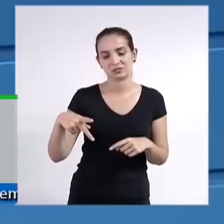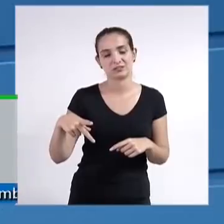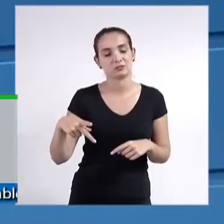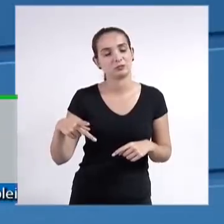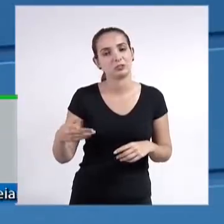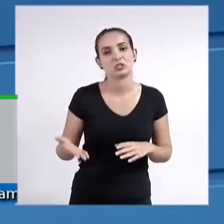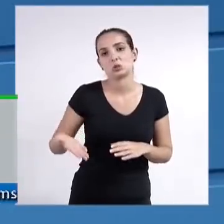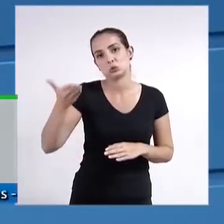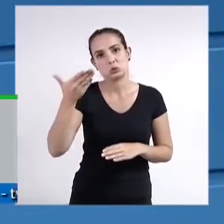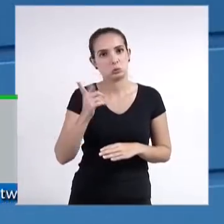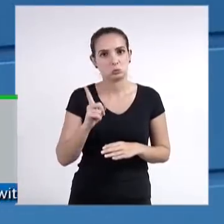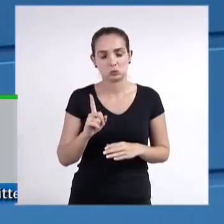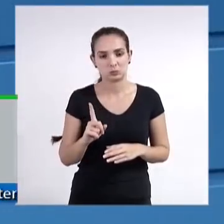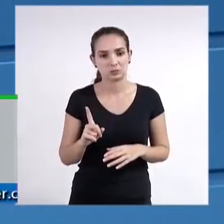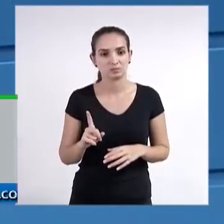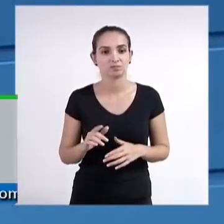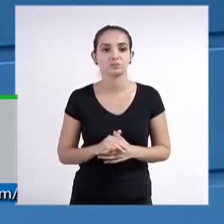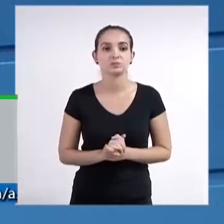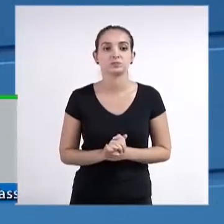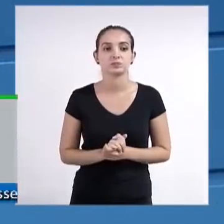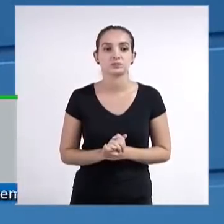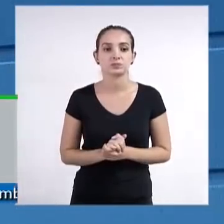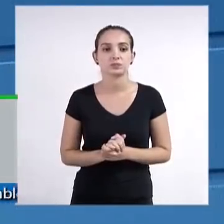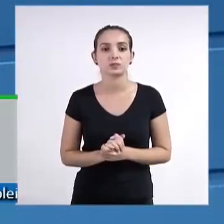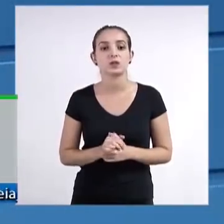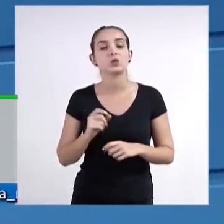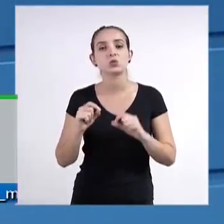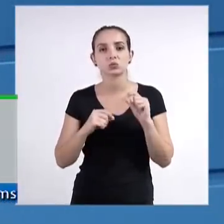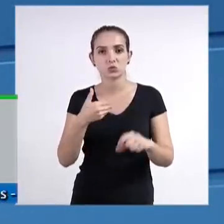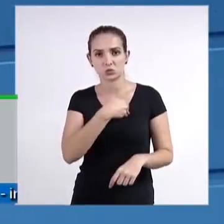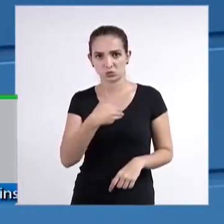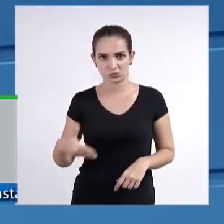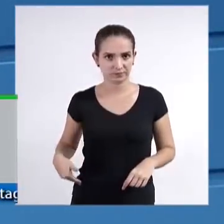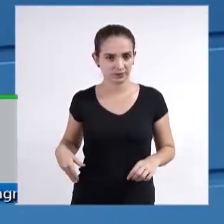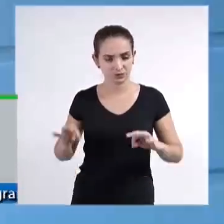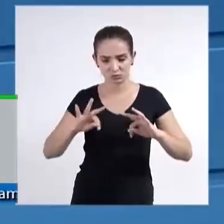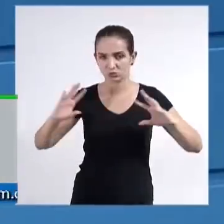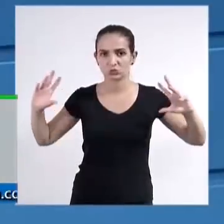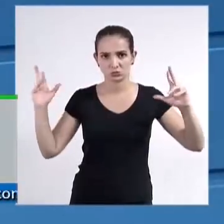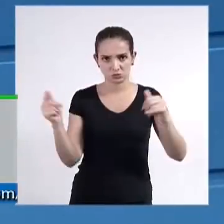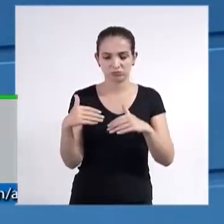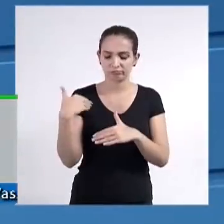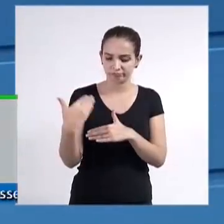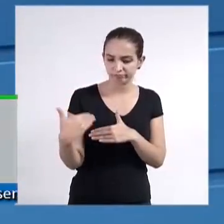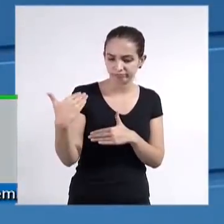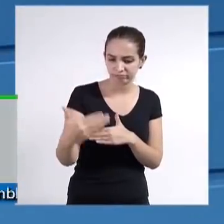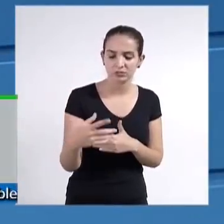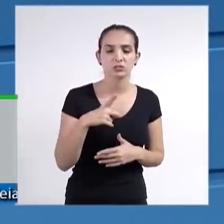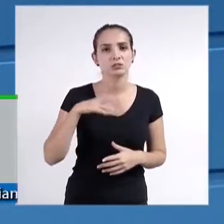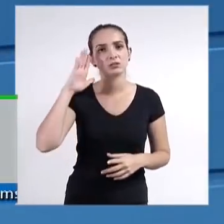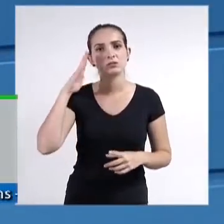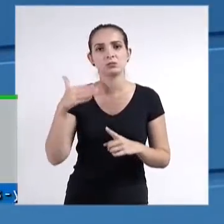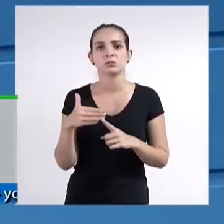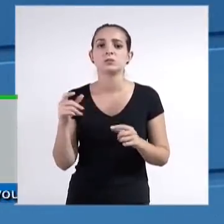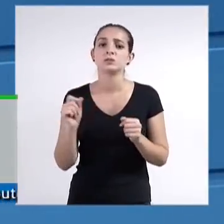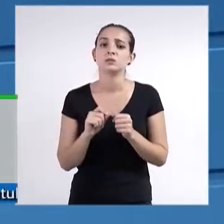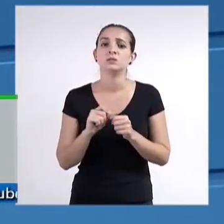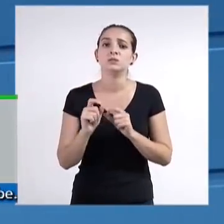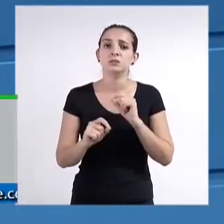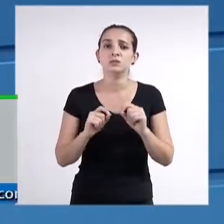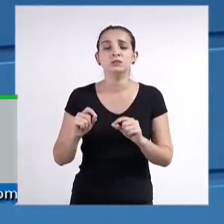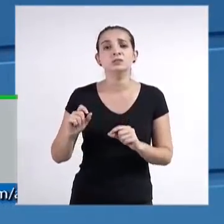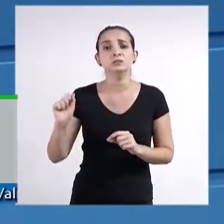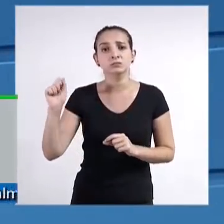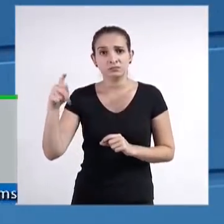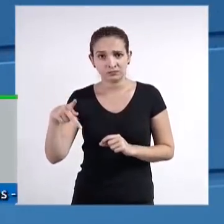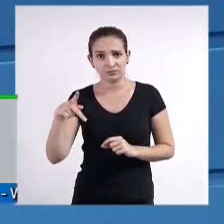salário. Então, os governos todos que se sucederam tiveram o objetivo de fazer com que o